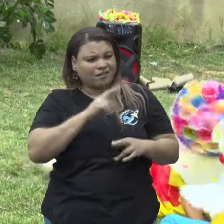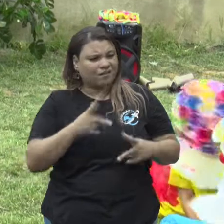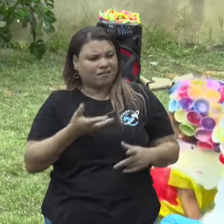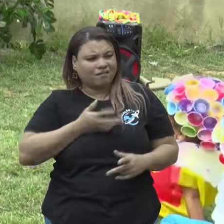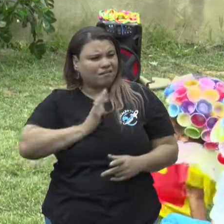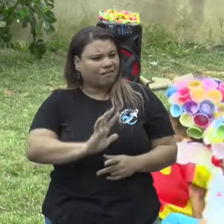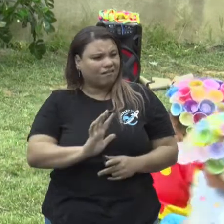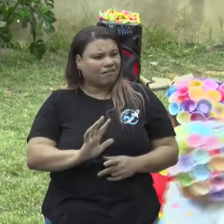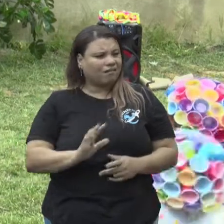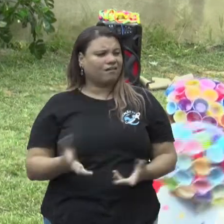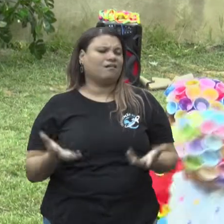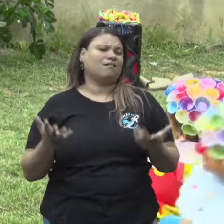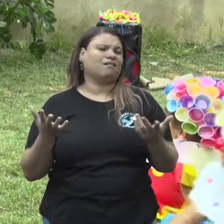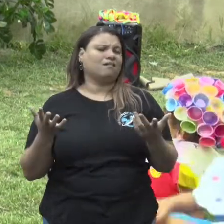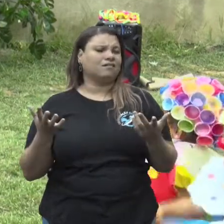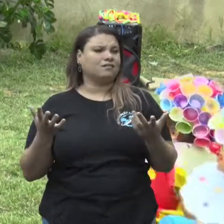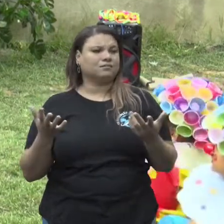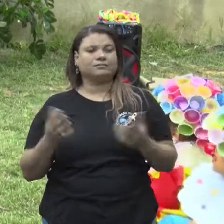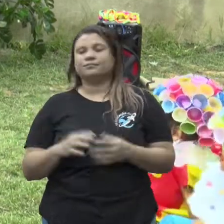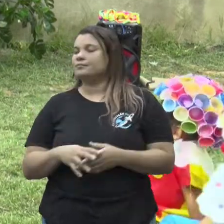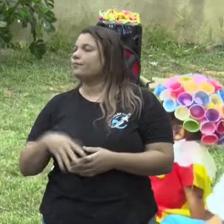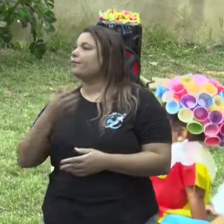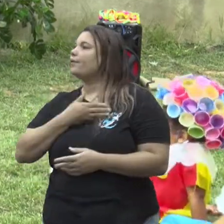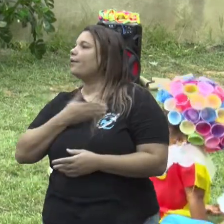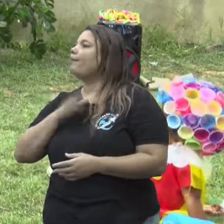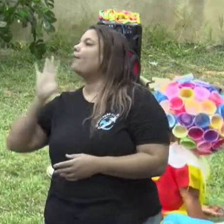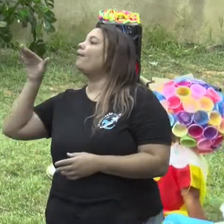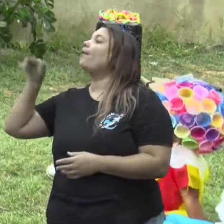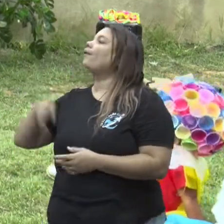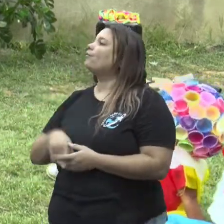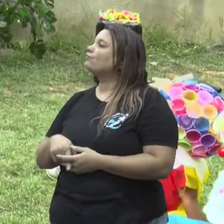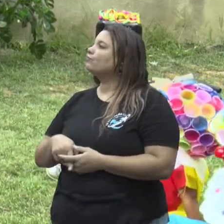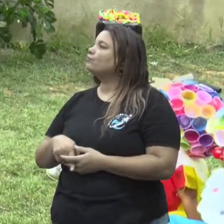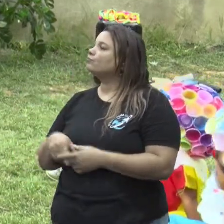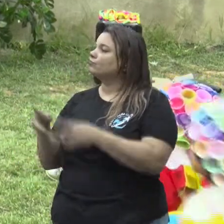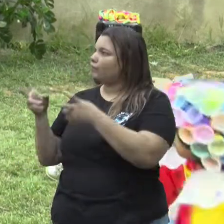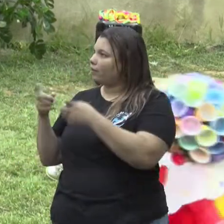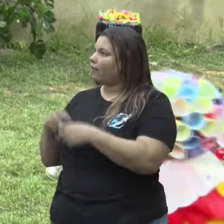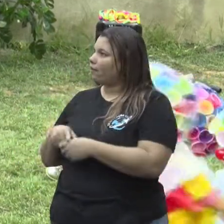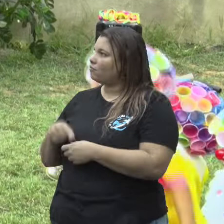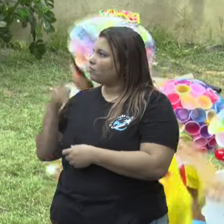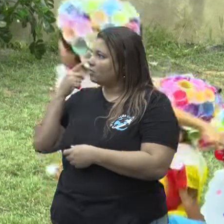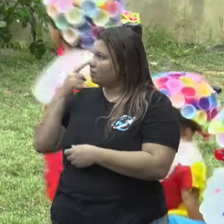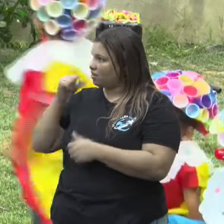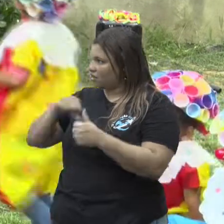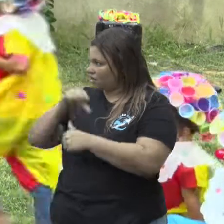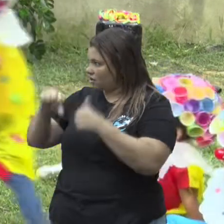e agora, pirulito? Tá vendo? Ninguém gostou daquele nariz.